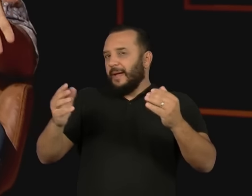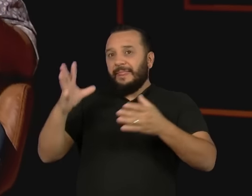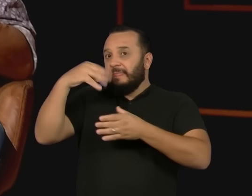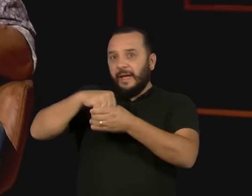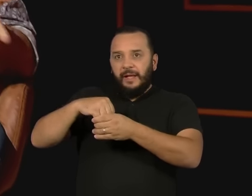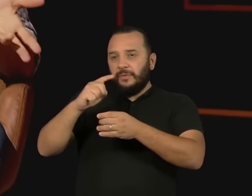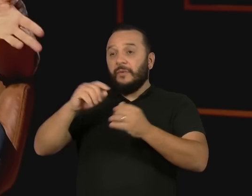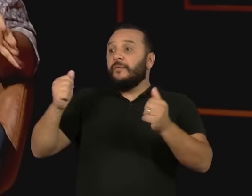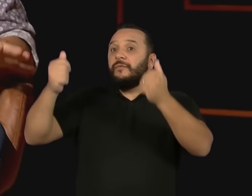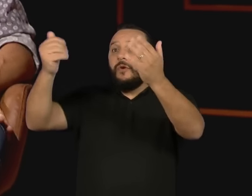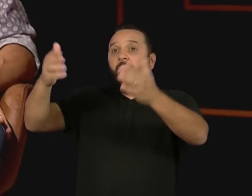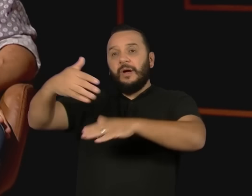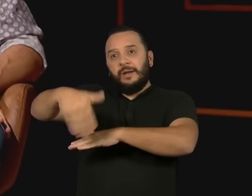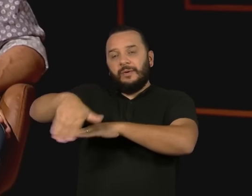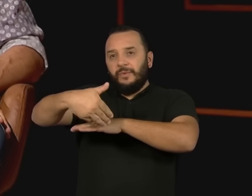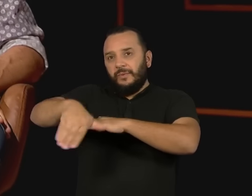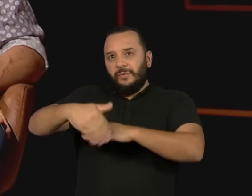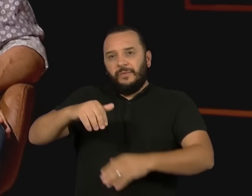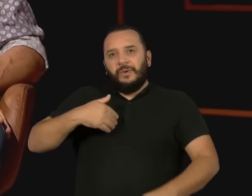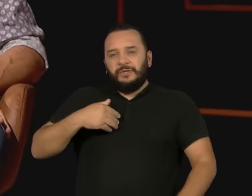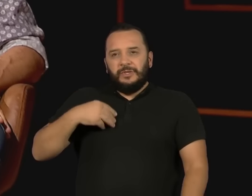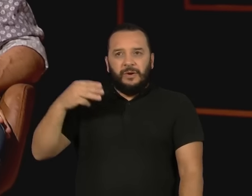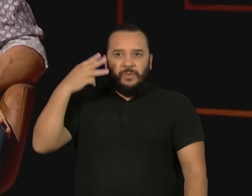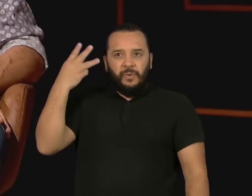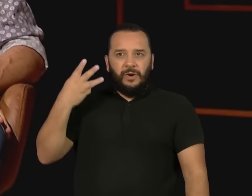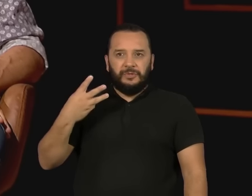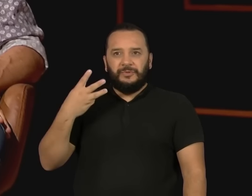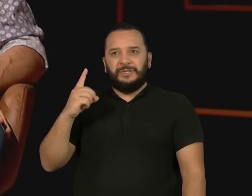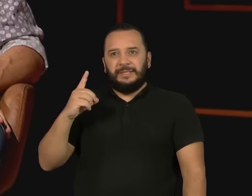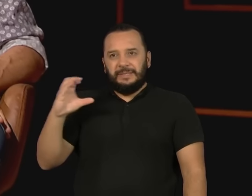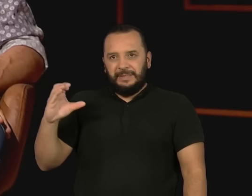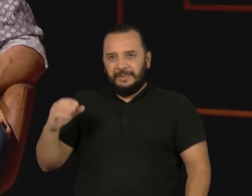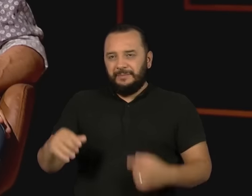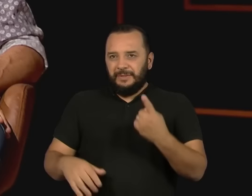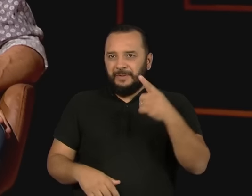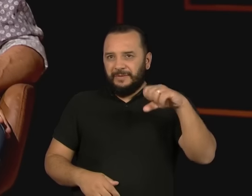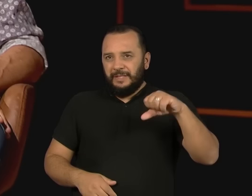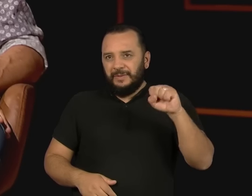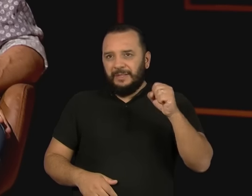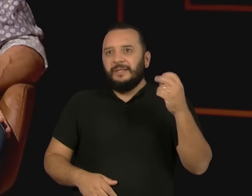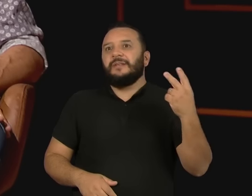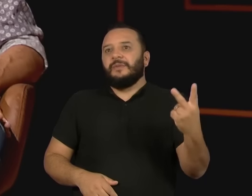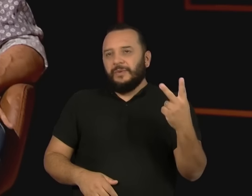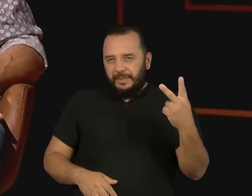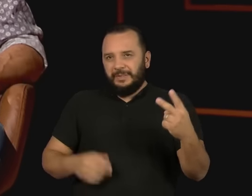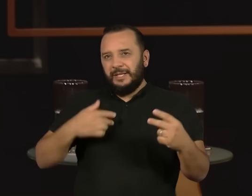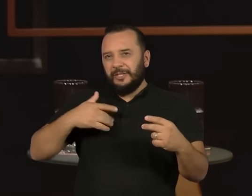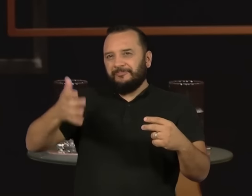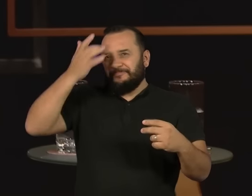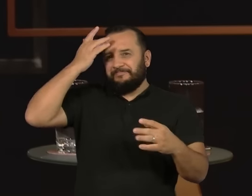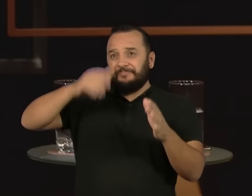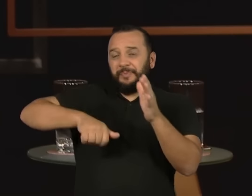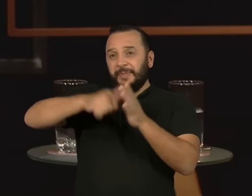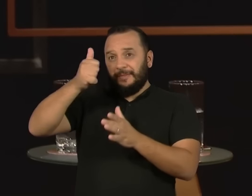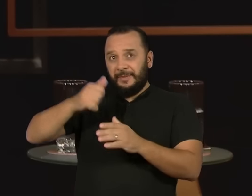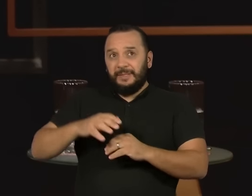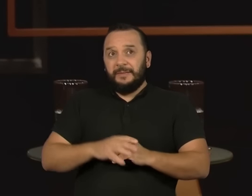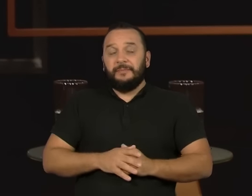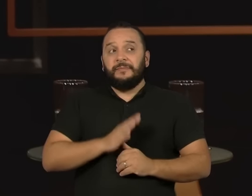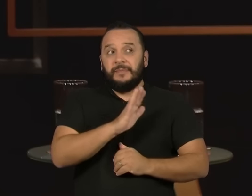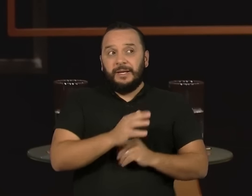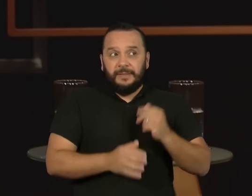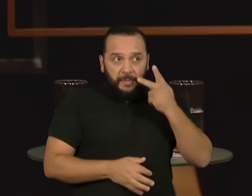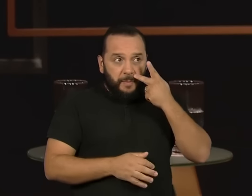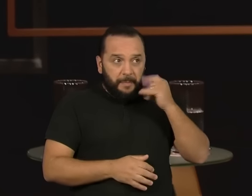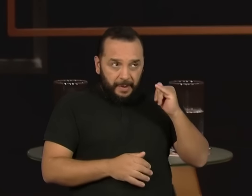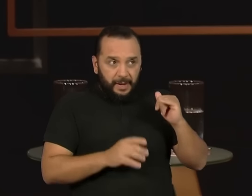em Washington, 82, sei lá, 83. Não esqueço do Harry Man. Bom, o fato é que seu pai era um homem